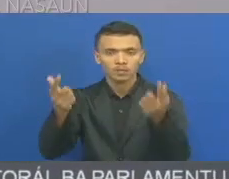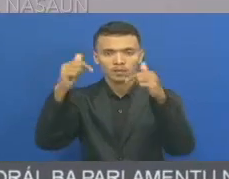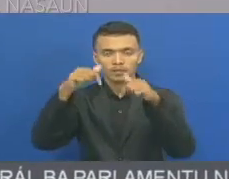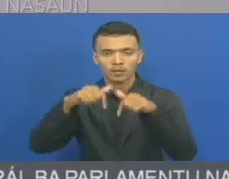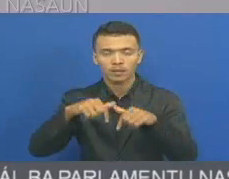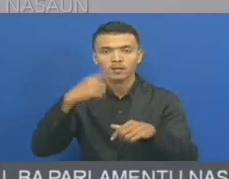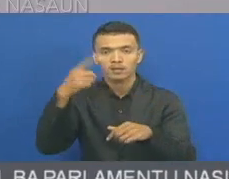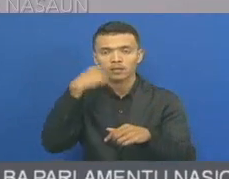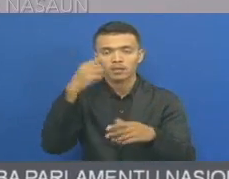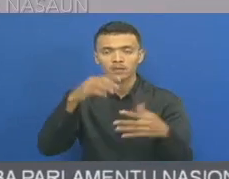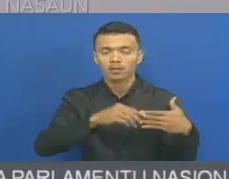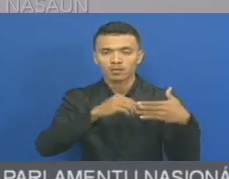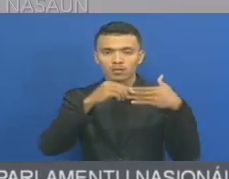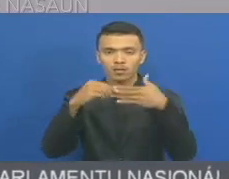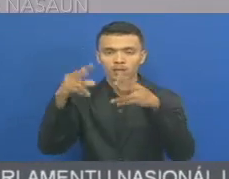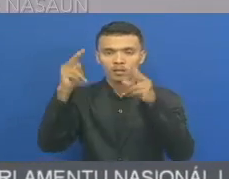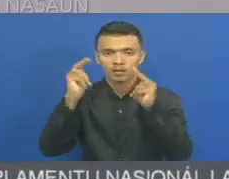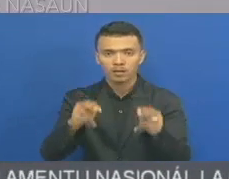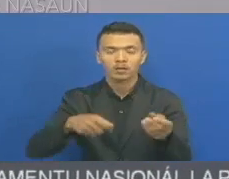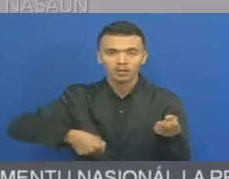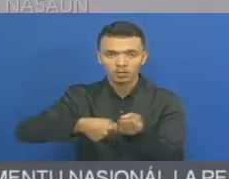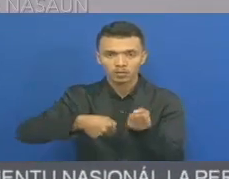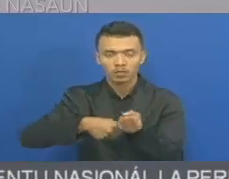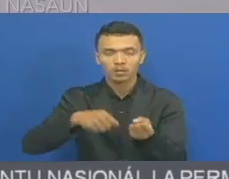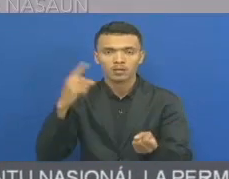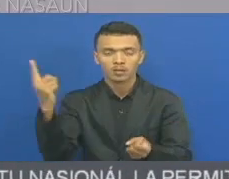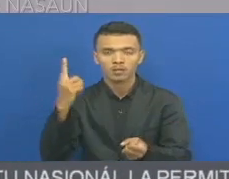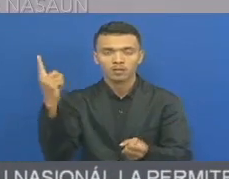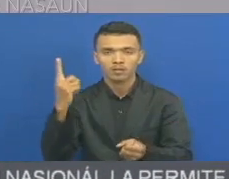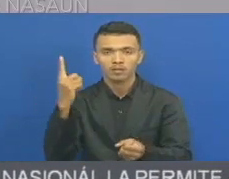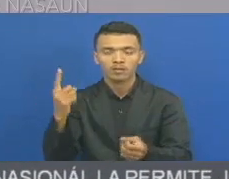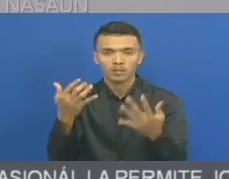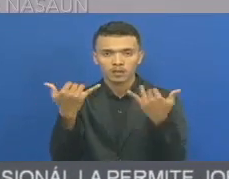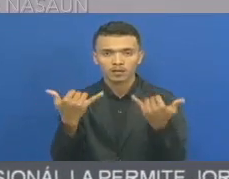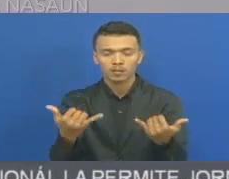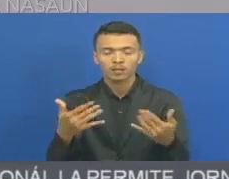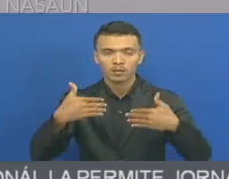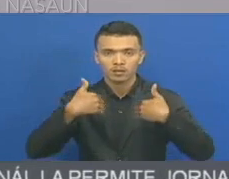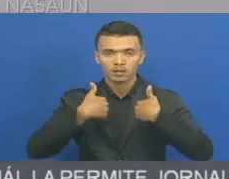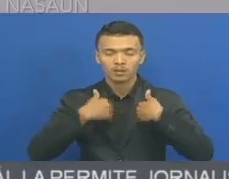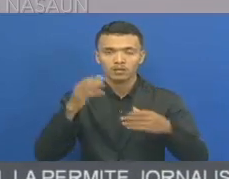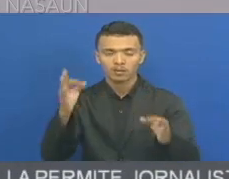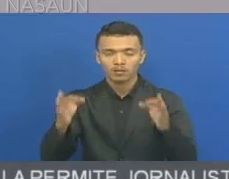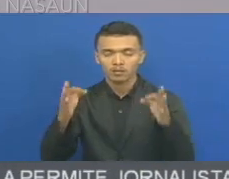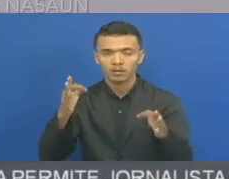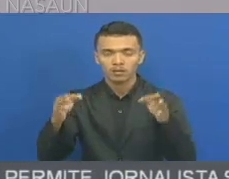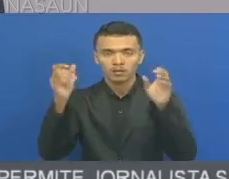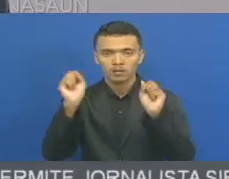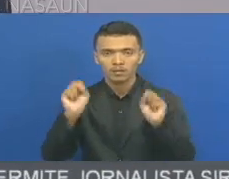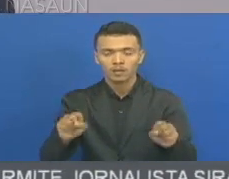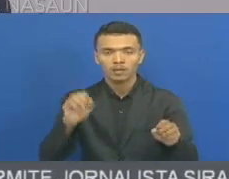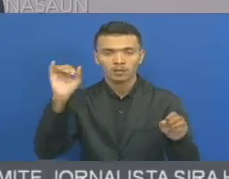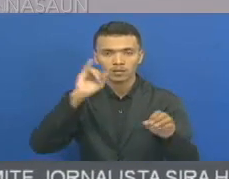de Macumayuco, tem que sustentar. Na fato, em boas atingimentos não é agora dar um lá, a tu não é, bele,